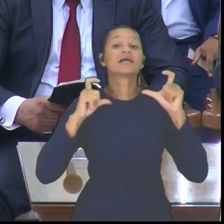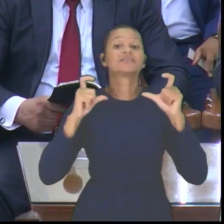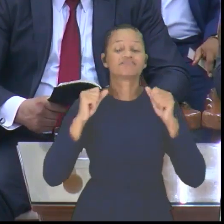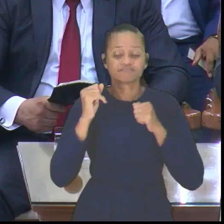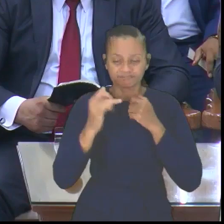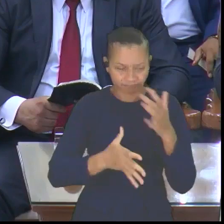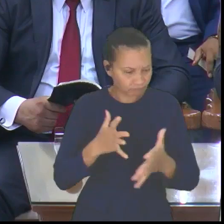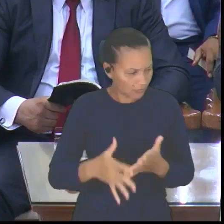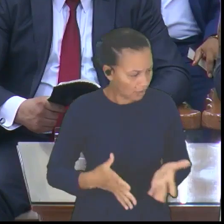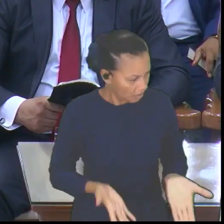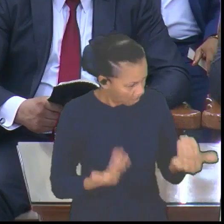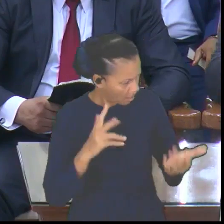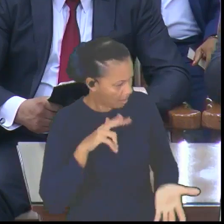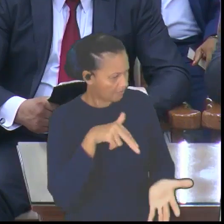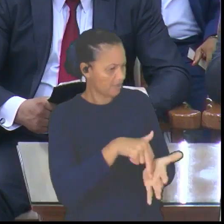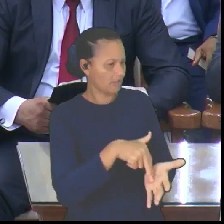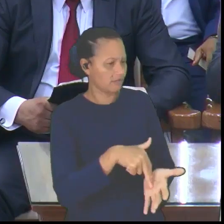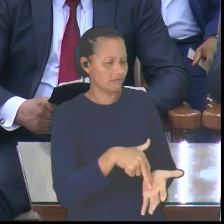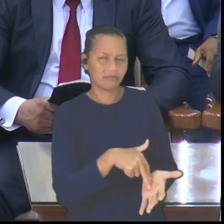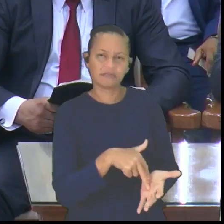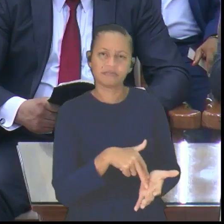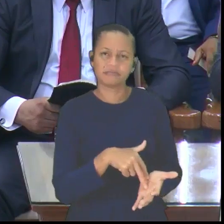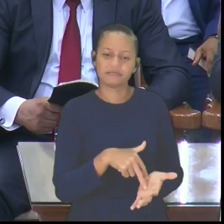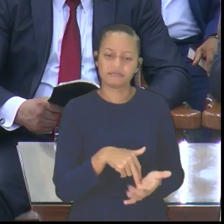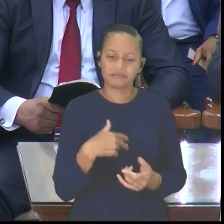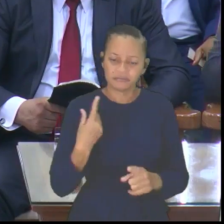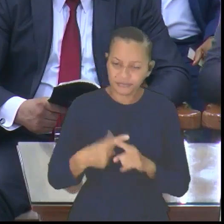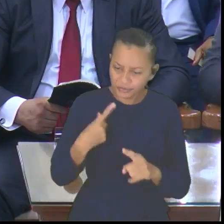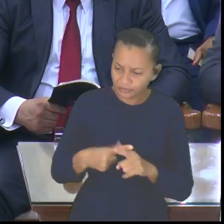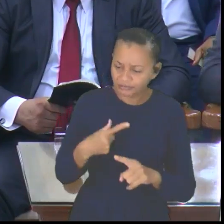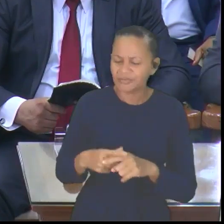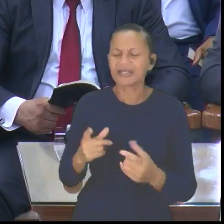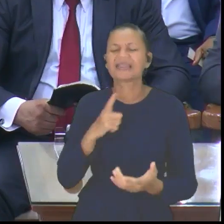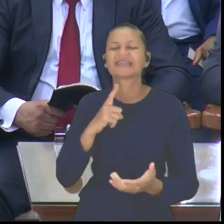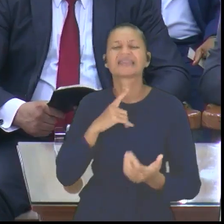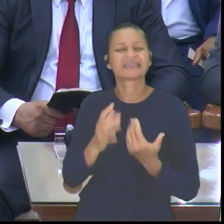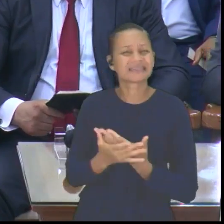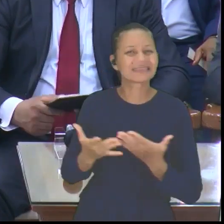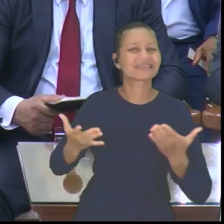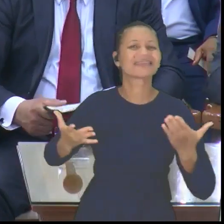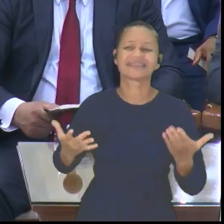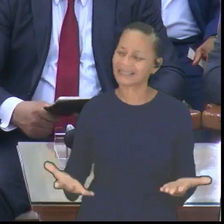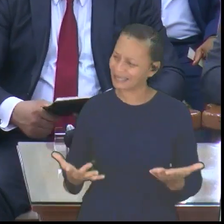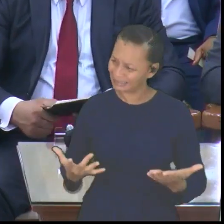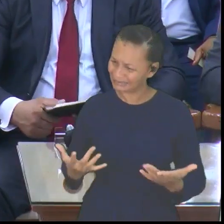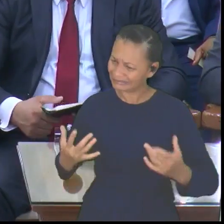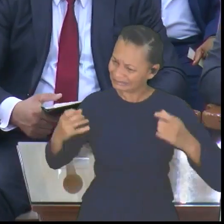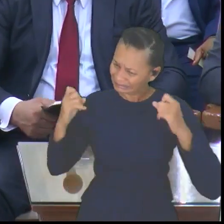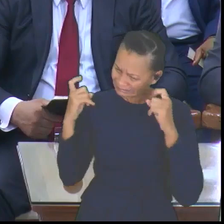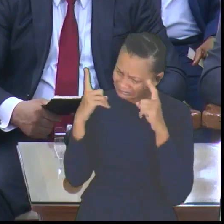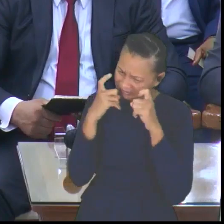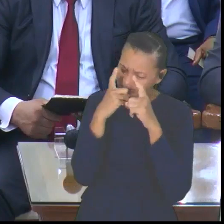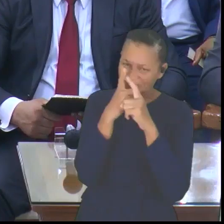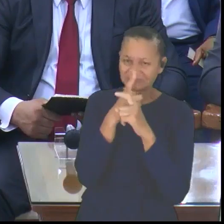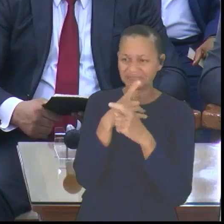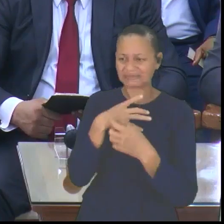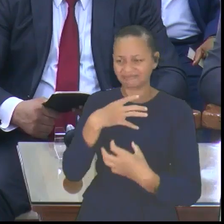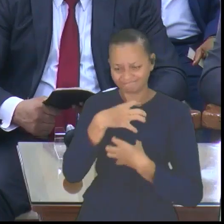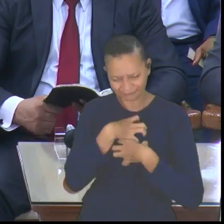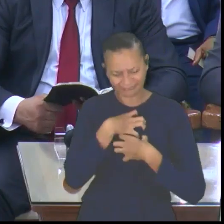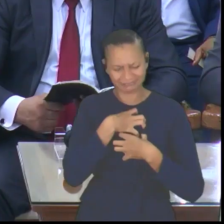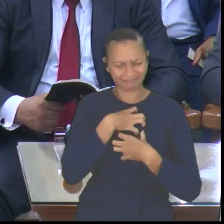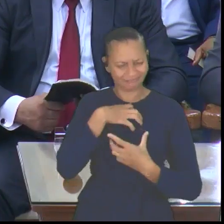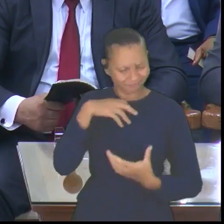ele, levanta-te, porque tem provações que nos deixam prostrados.